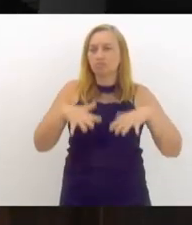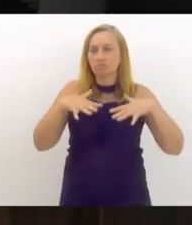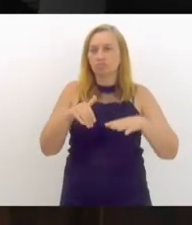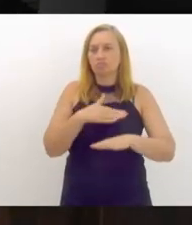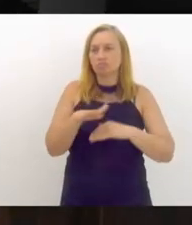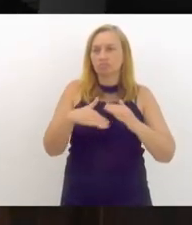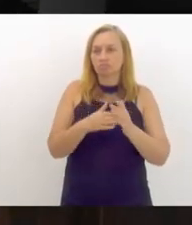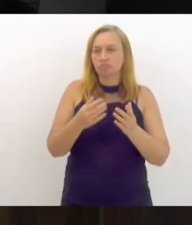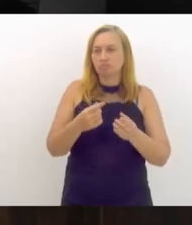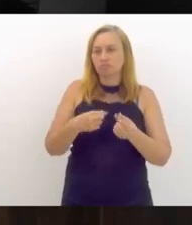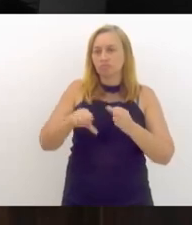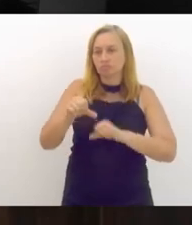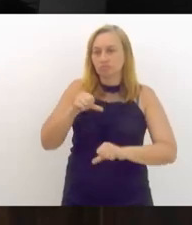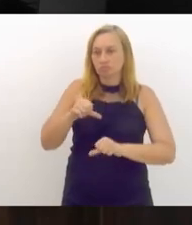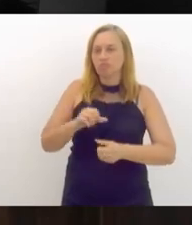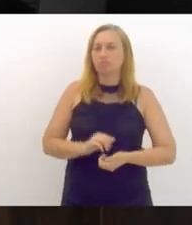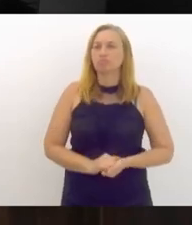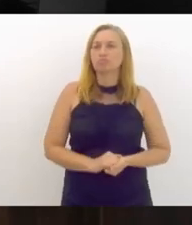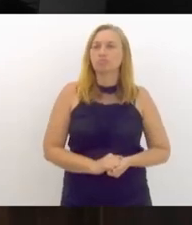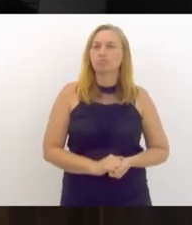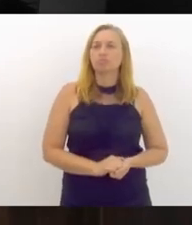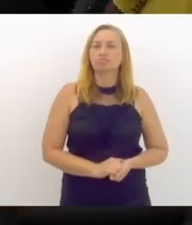pareceres contrários.